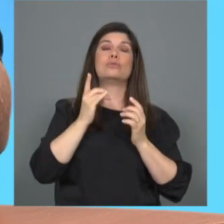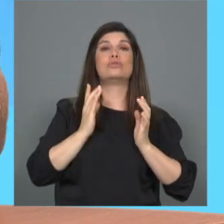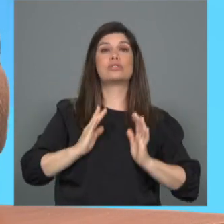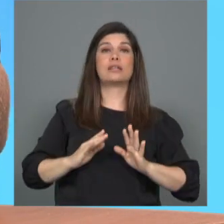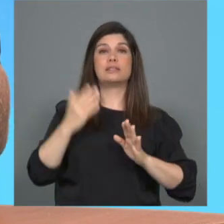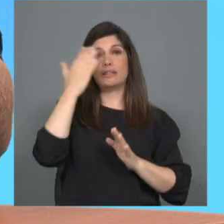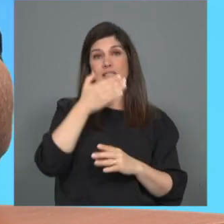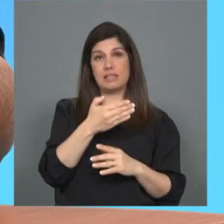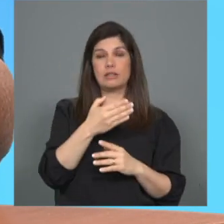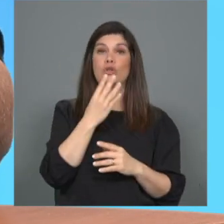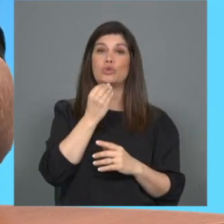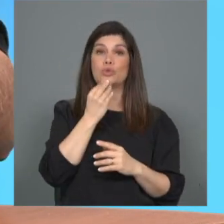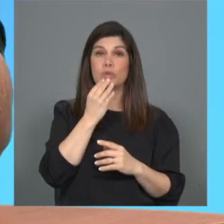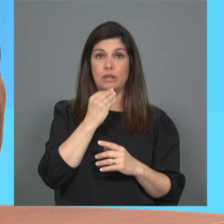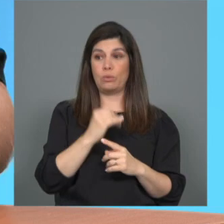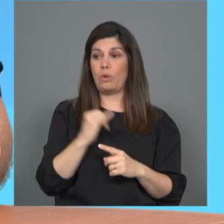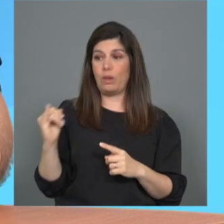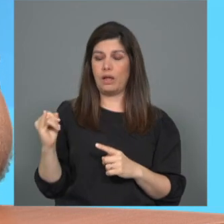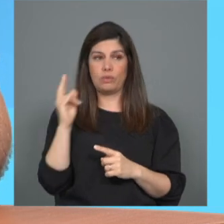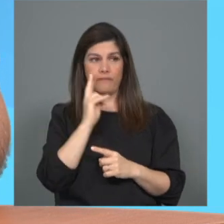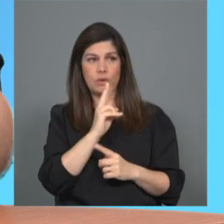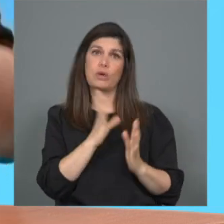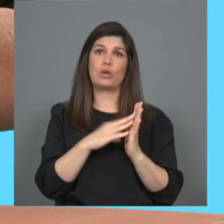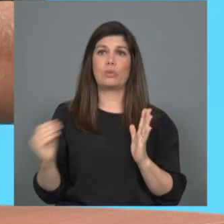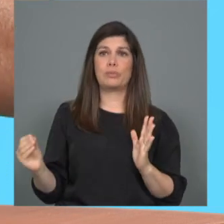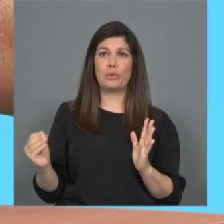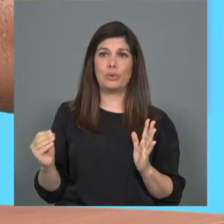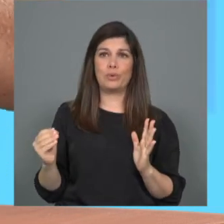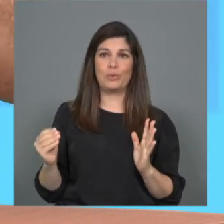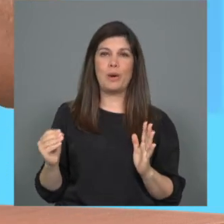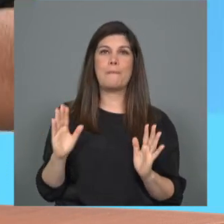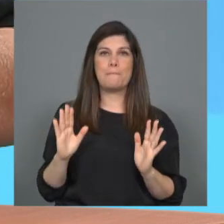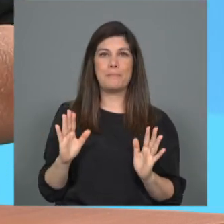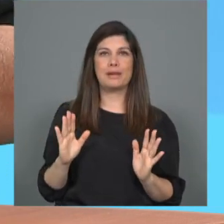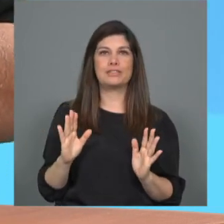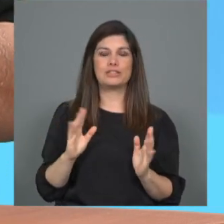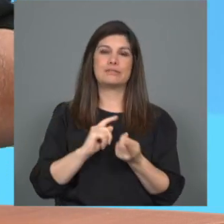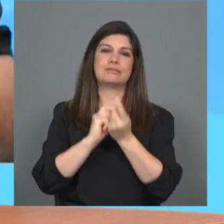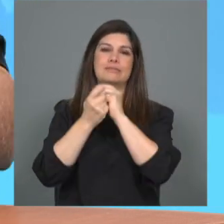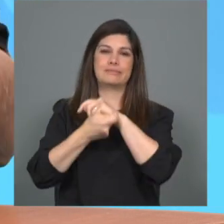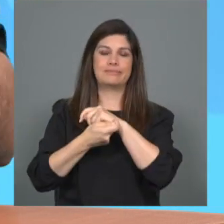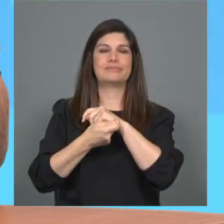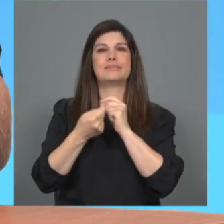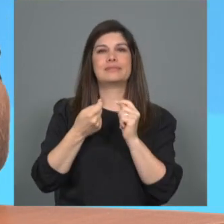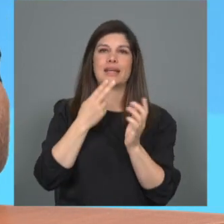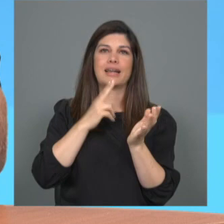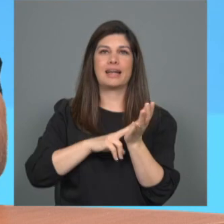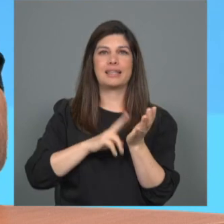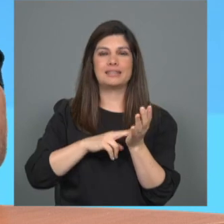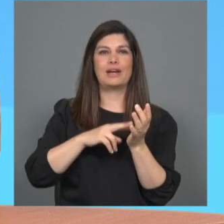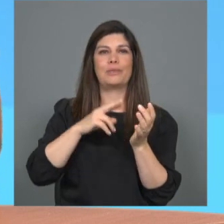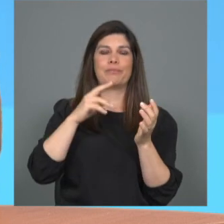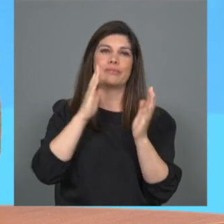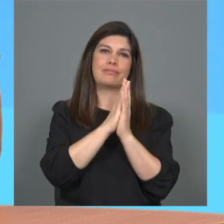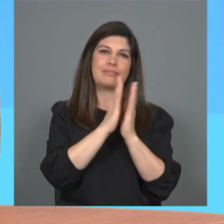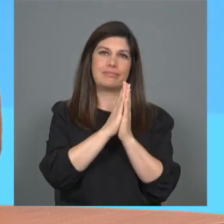estavam ali ao lado, em Israel, copiaram isso. Mas para dar uma razão teológica à coisa, dizem, nós descansamos ao sábado,